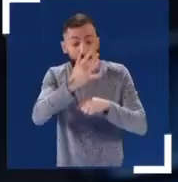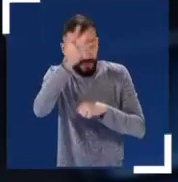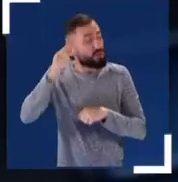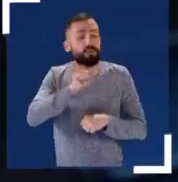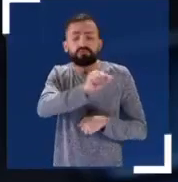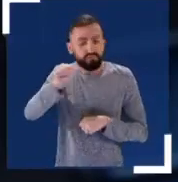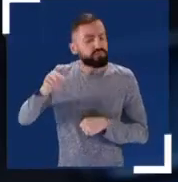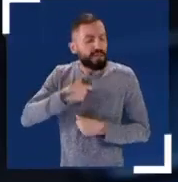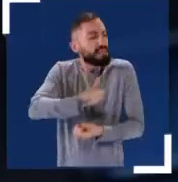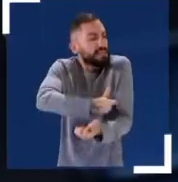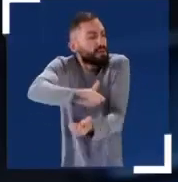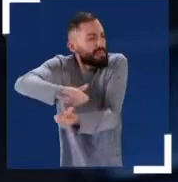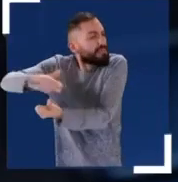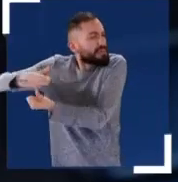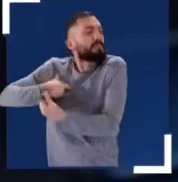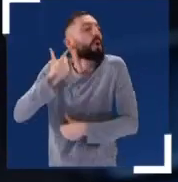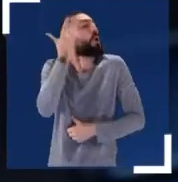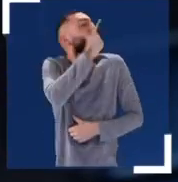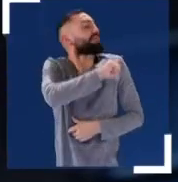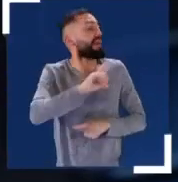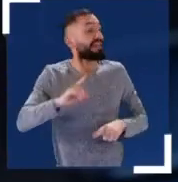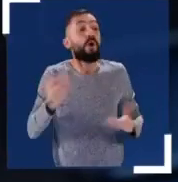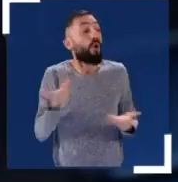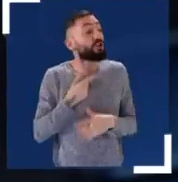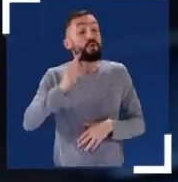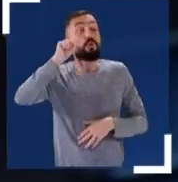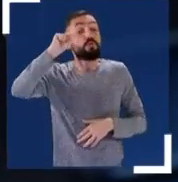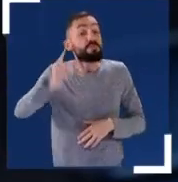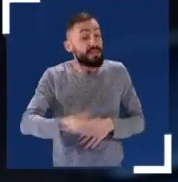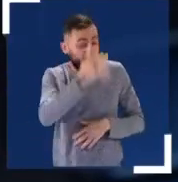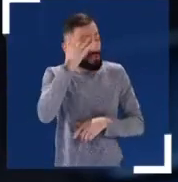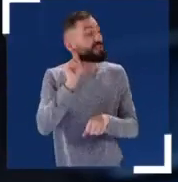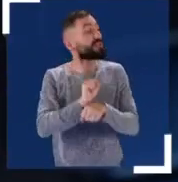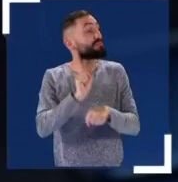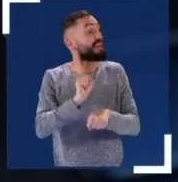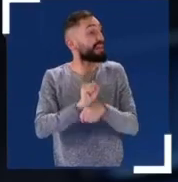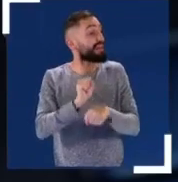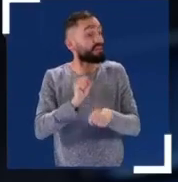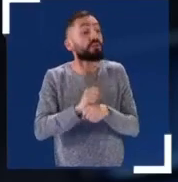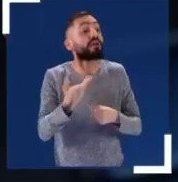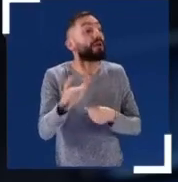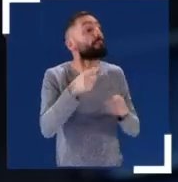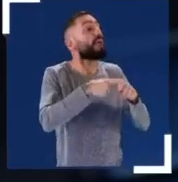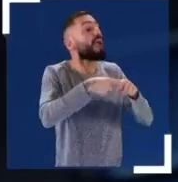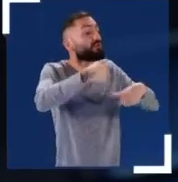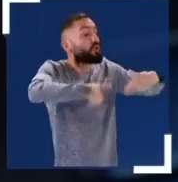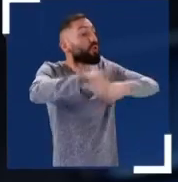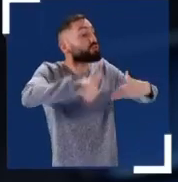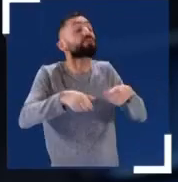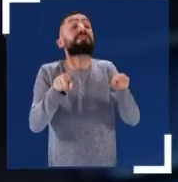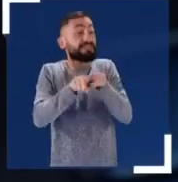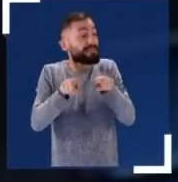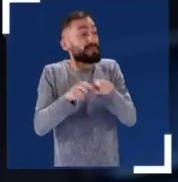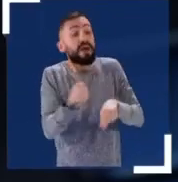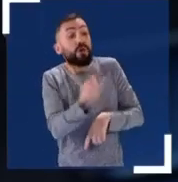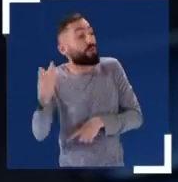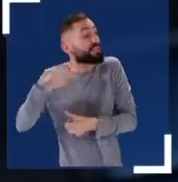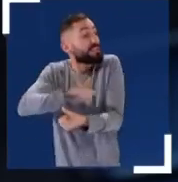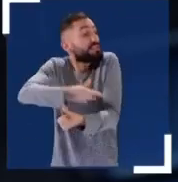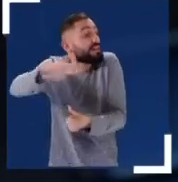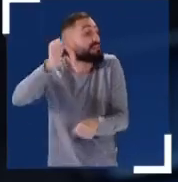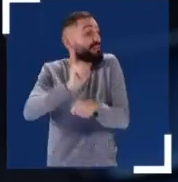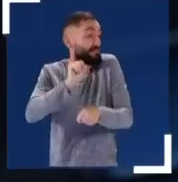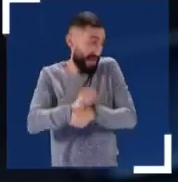exame. Hoje tem 1 milhão de pessoas esperando uma consulta, 300 mil esperando um exame. Claro que nem todos são exames e consultas, porque as